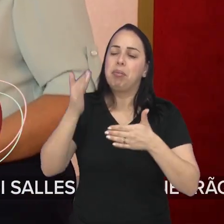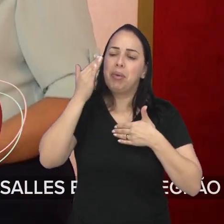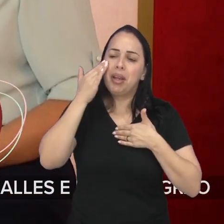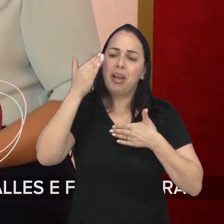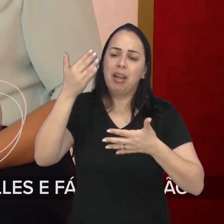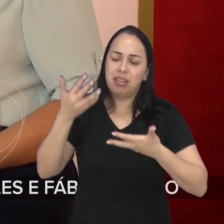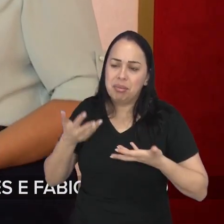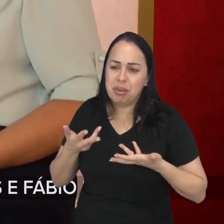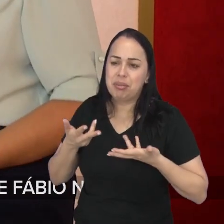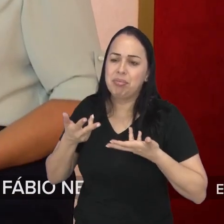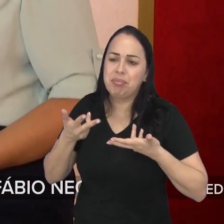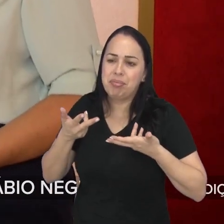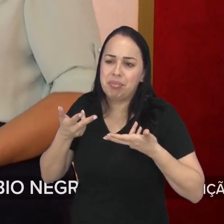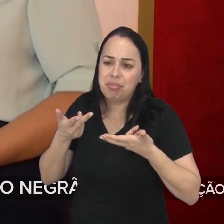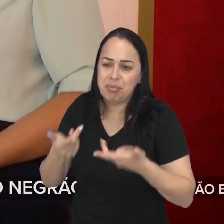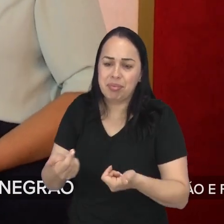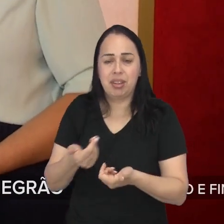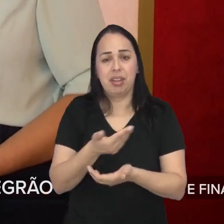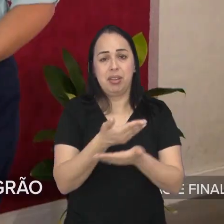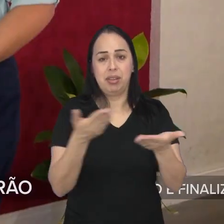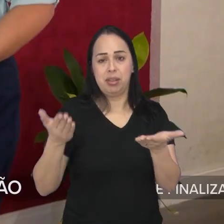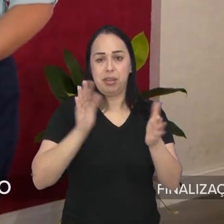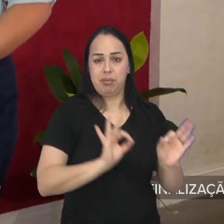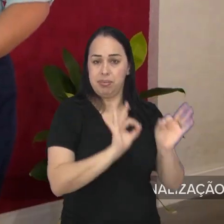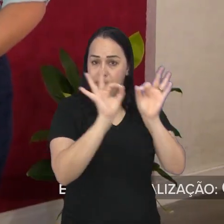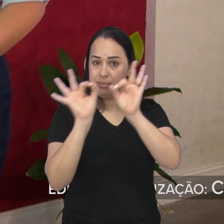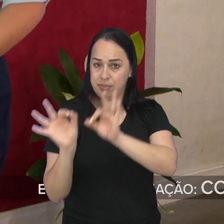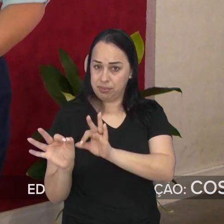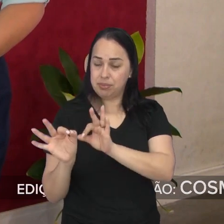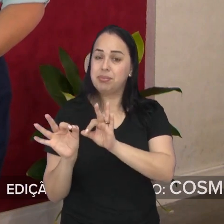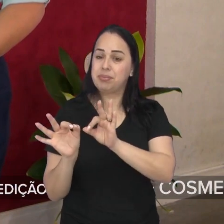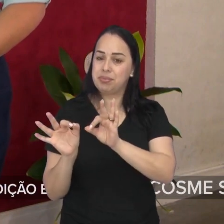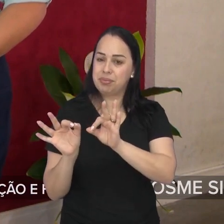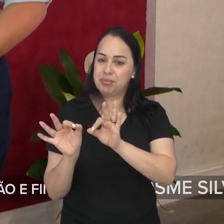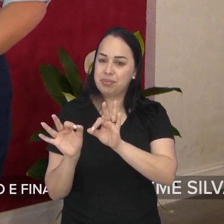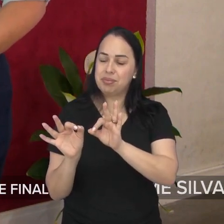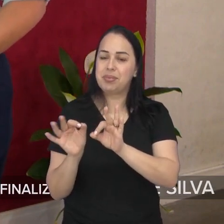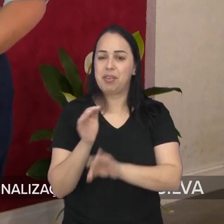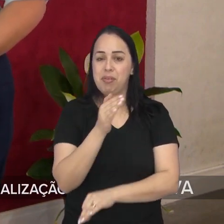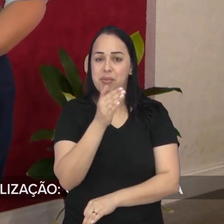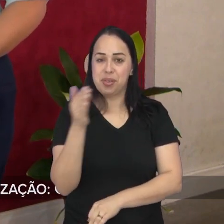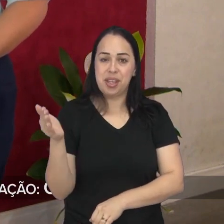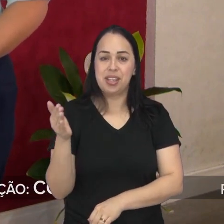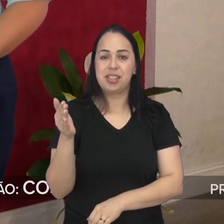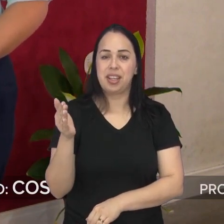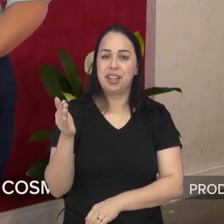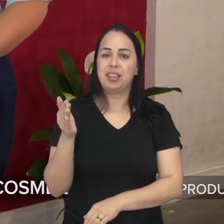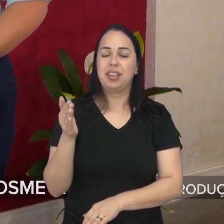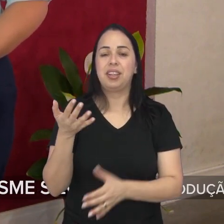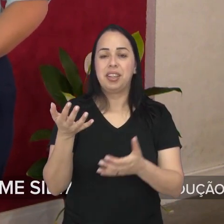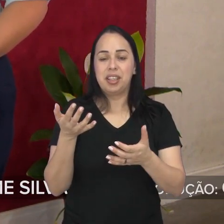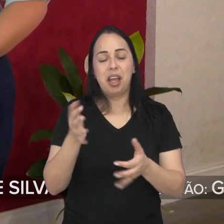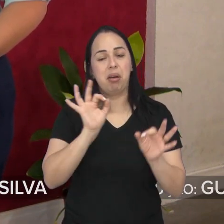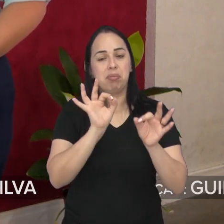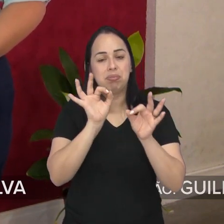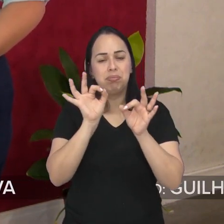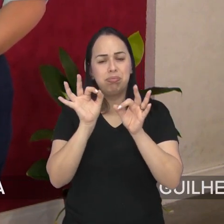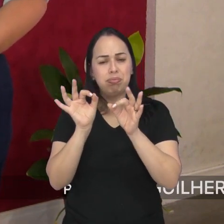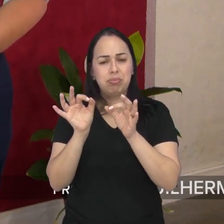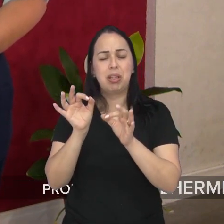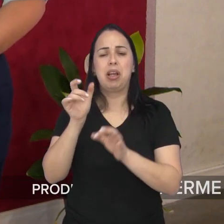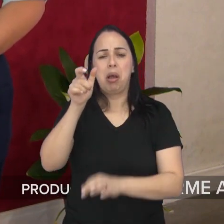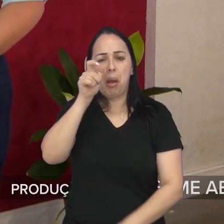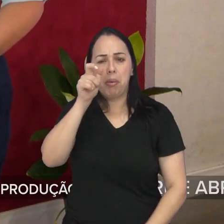agradecer por ter recebido a minha equipe. Quero agradecer a sua participação aqui com a gente. Você que está aí em casa, que acompanhou esse